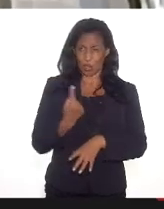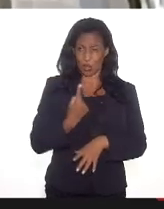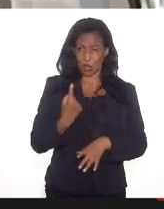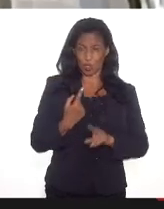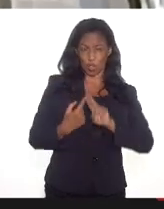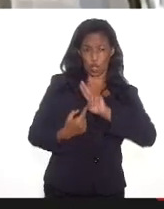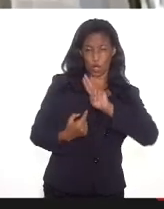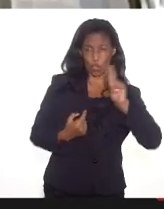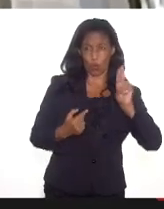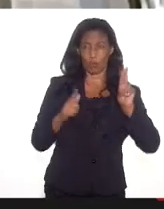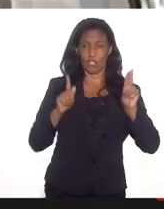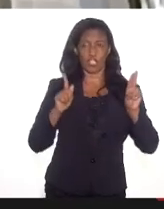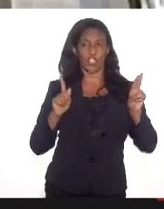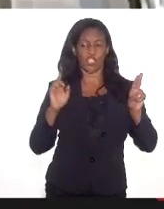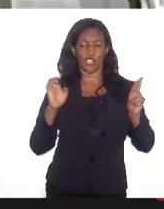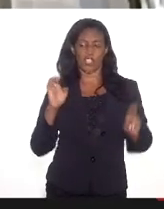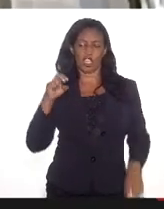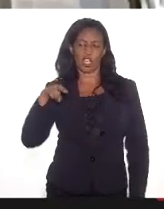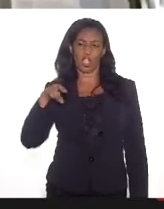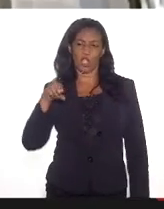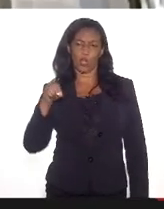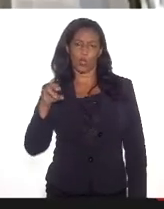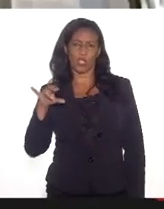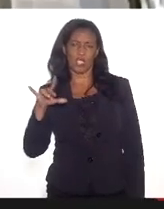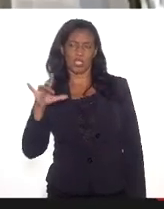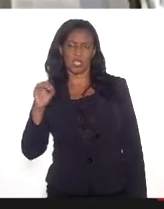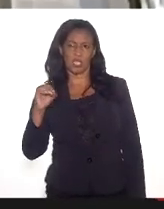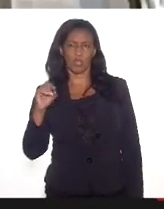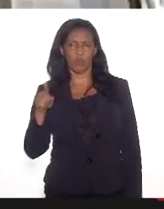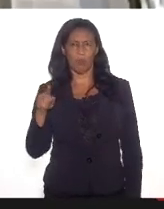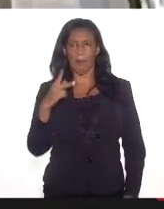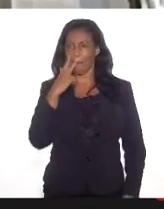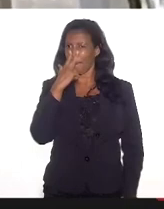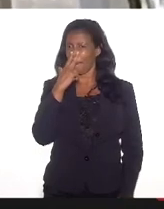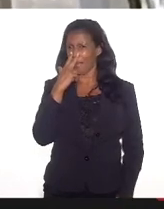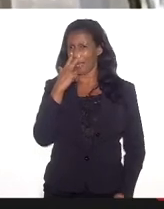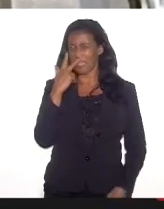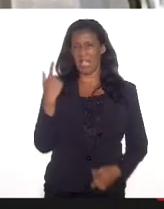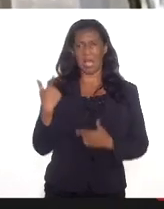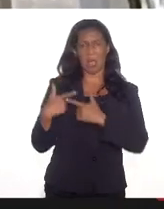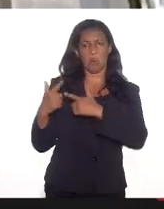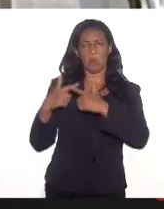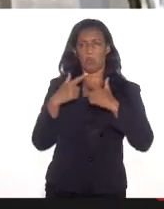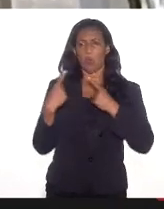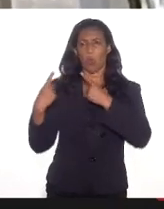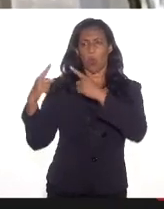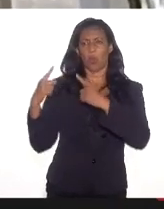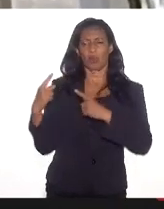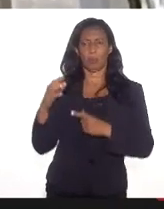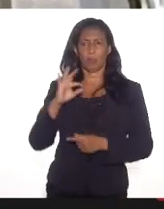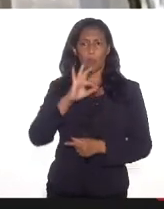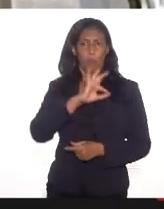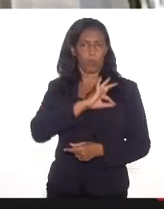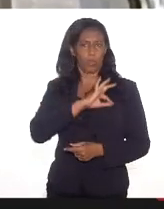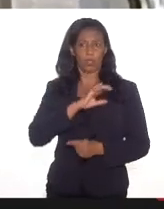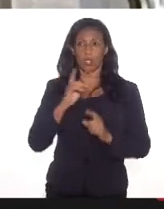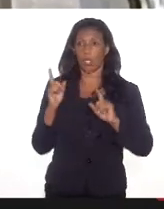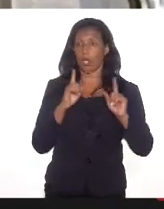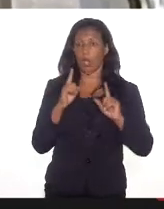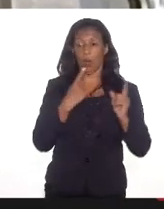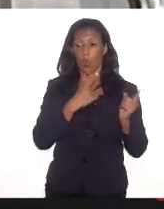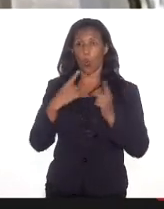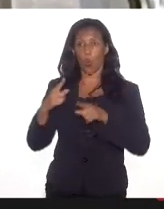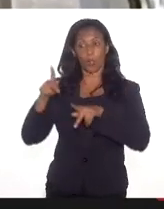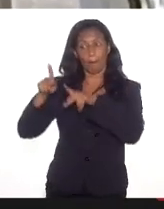que isso é um problema entre bandido e polícia mas na verdade esse é o modo dos operantes do Estado brasileiro contra a